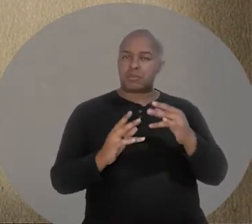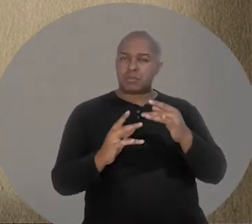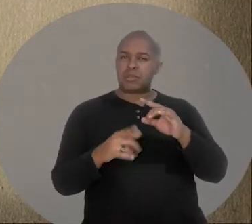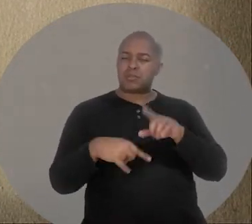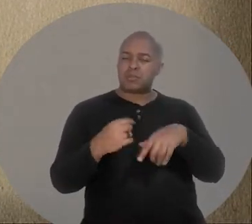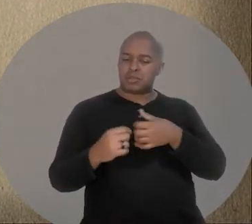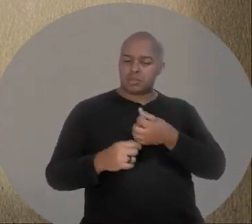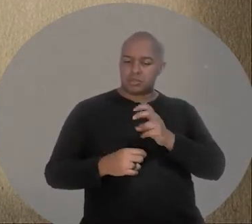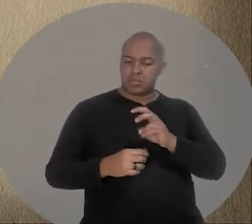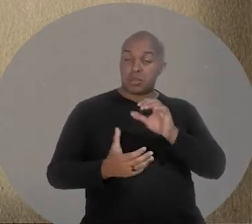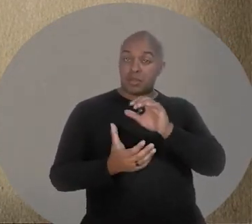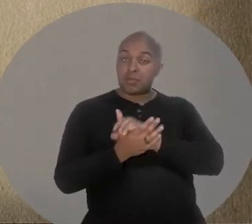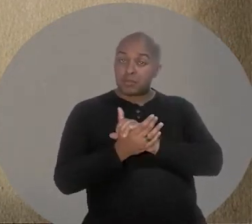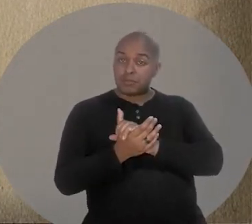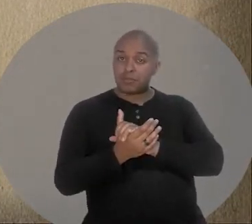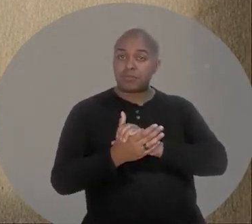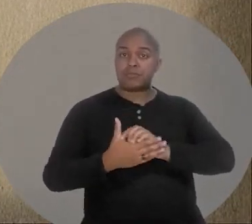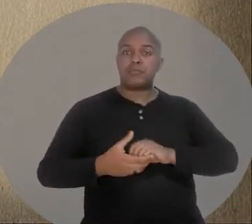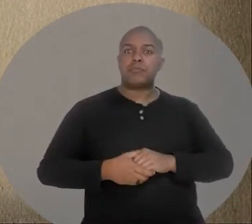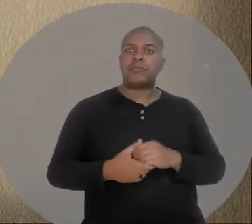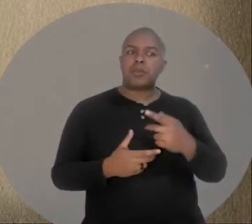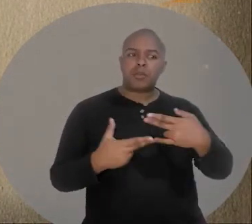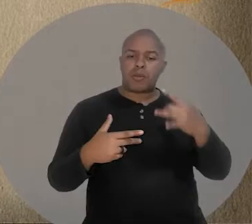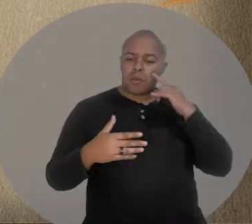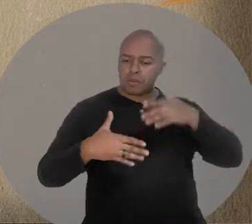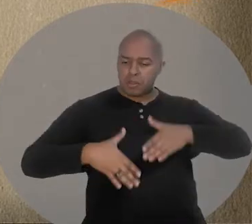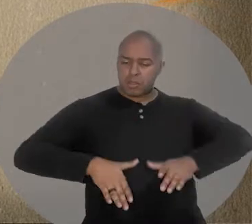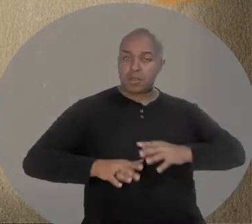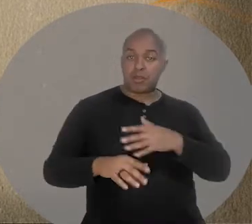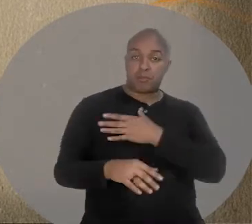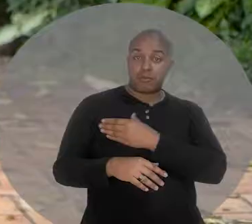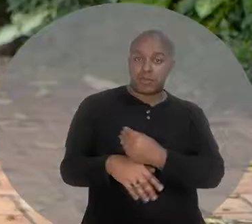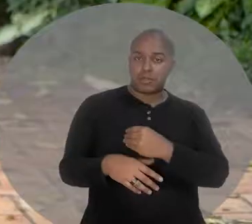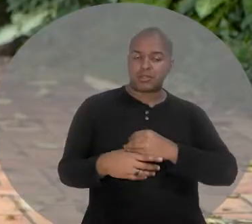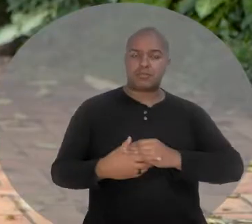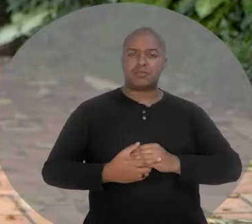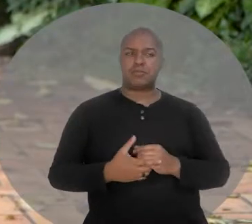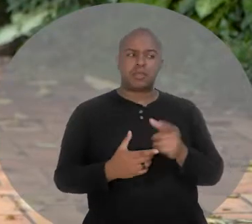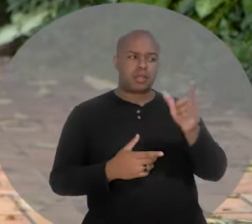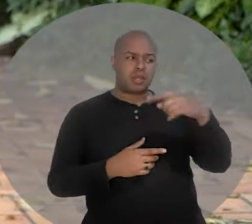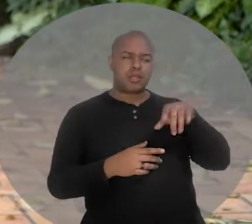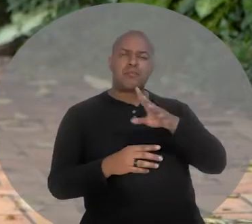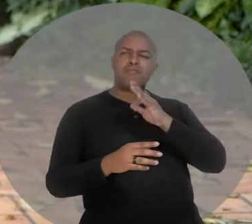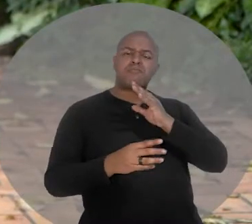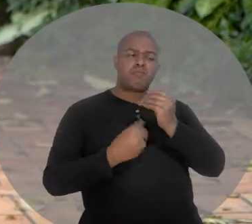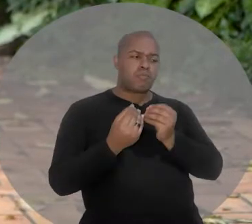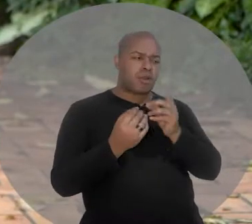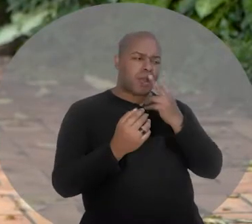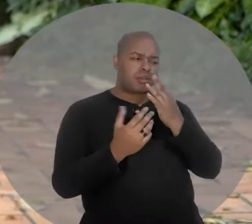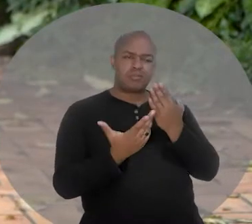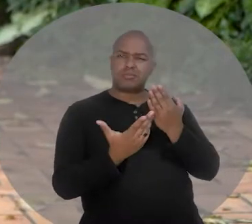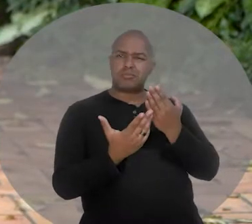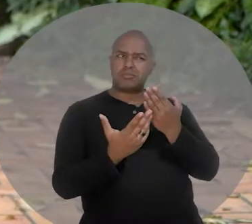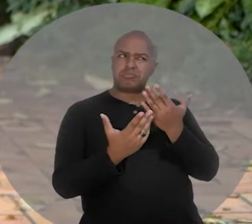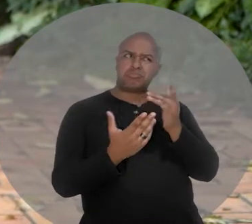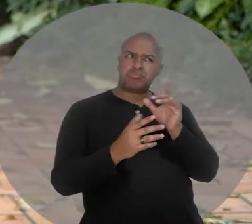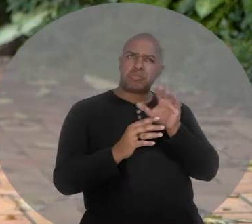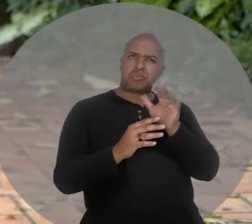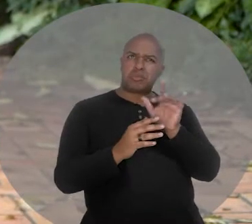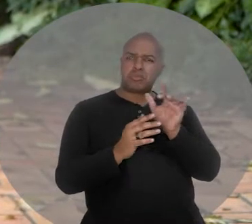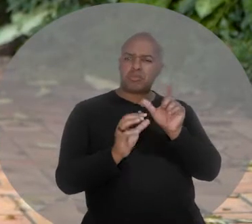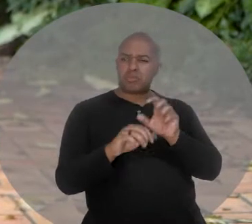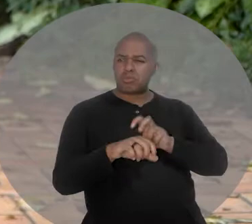Em 65, o casamento. Os nascimentos das filhas. Eles se conheceram, acho que uma época